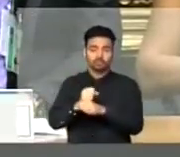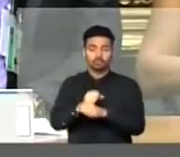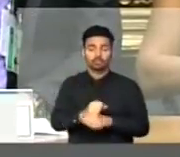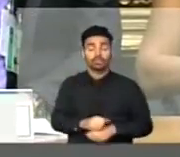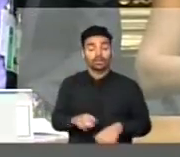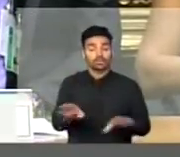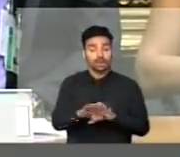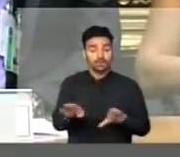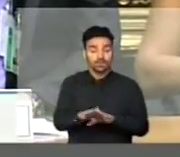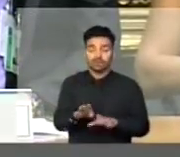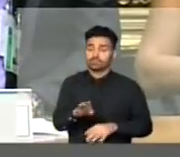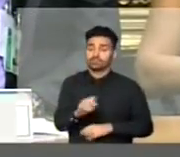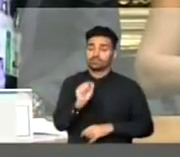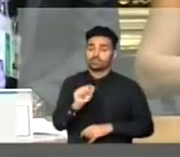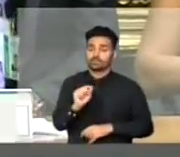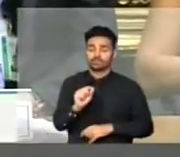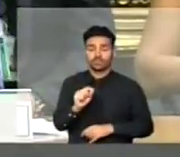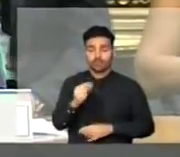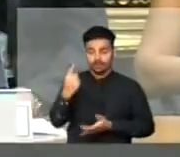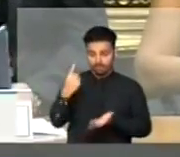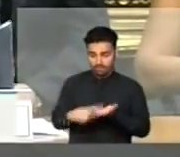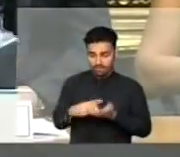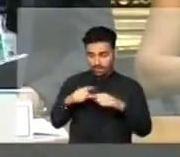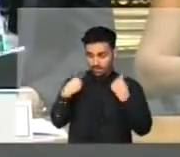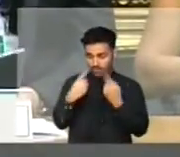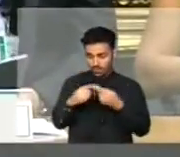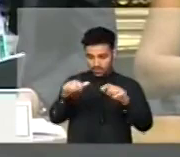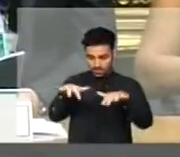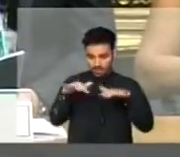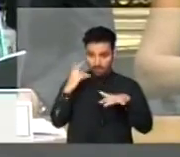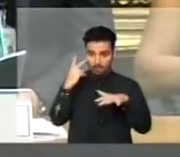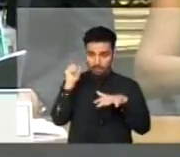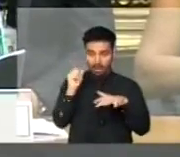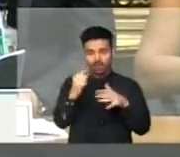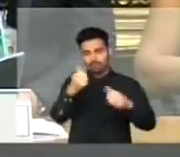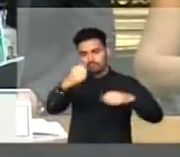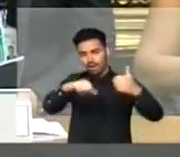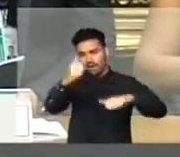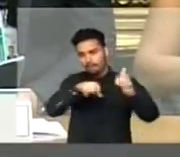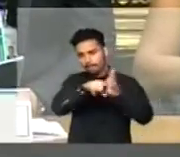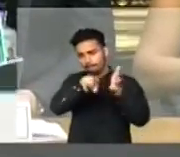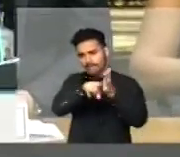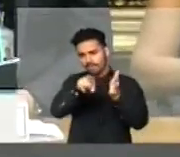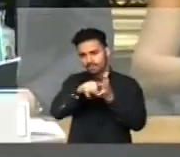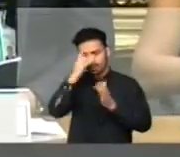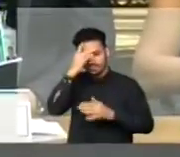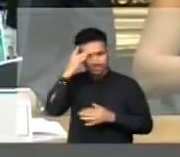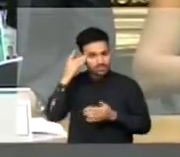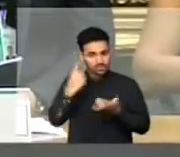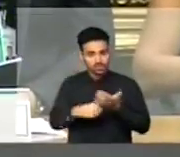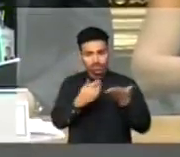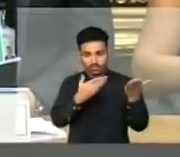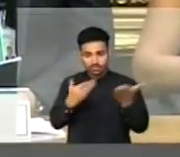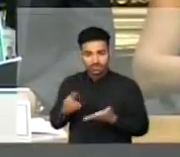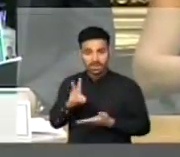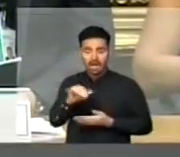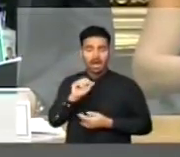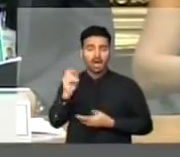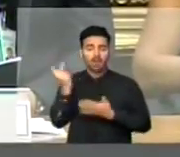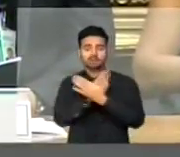Alegou-se também que a realização de audiências públicas para oitiva de convidados nessa comissão teria prejudicado a